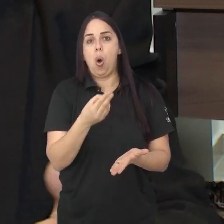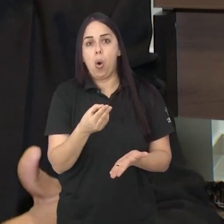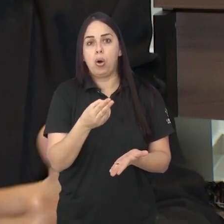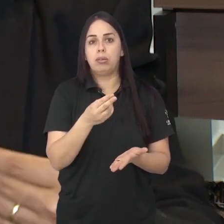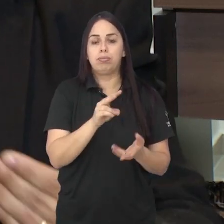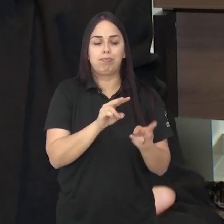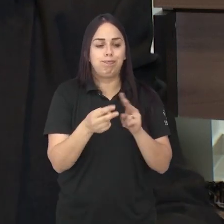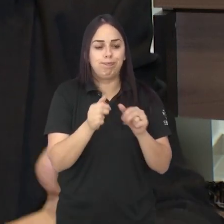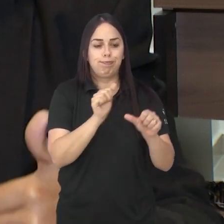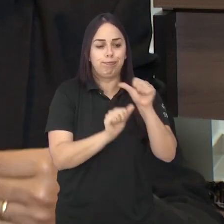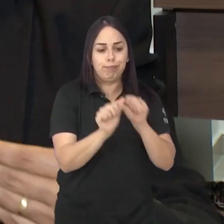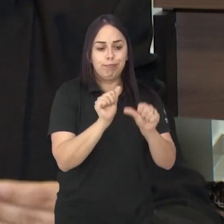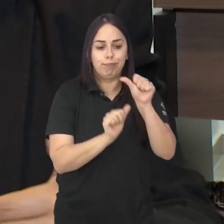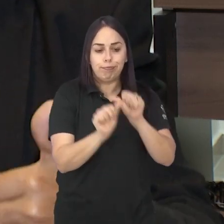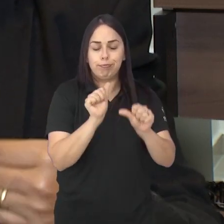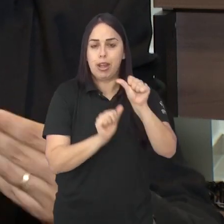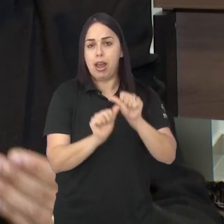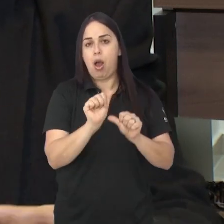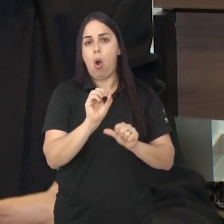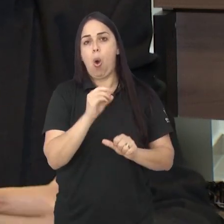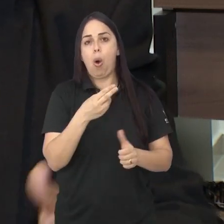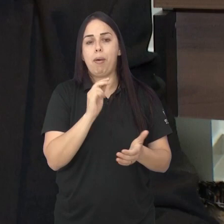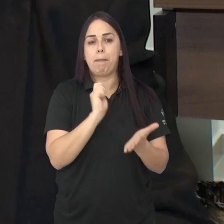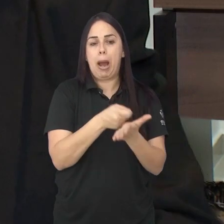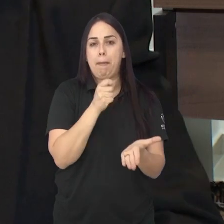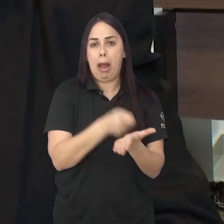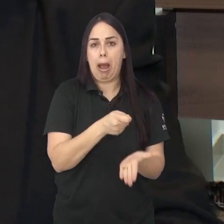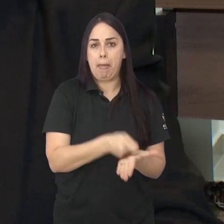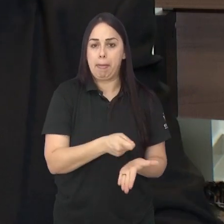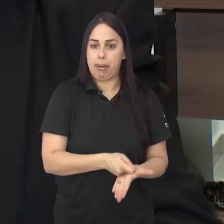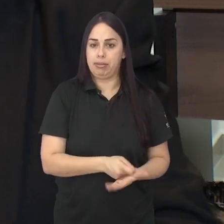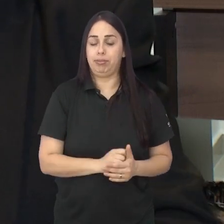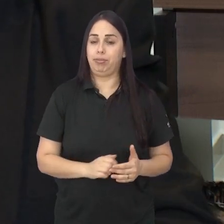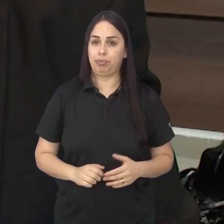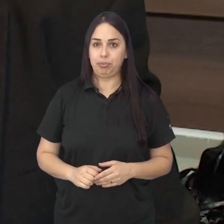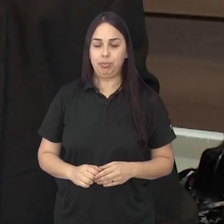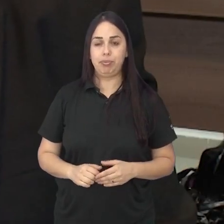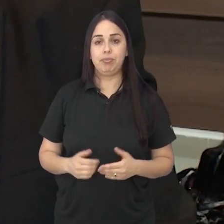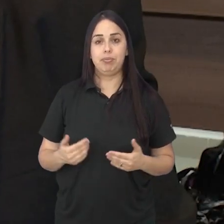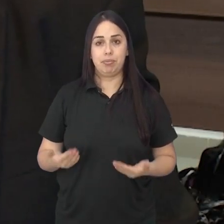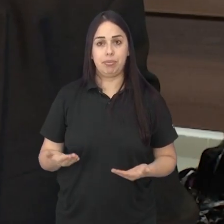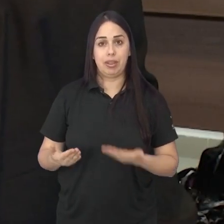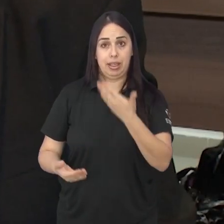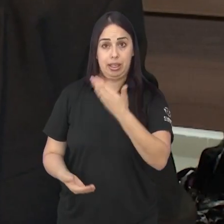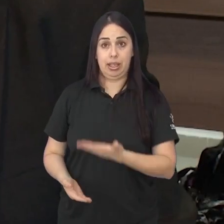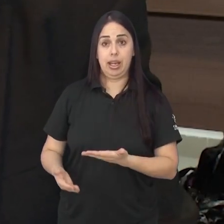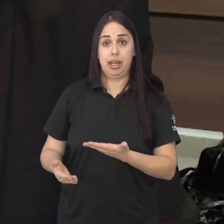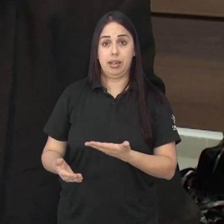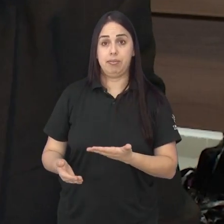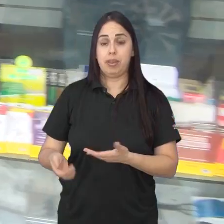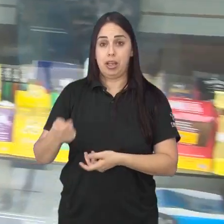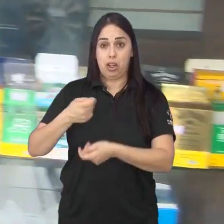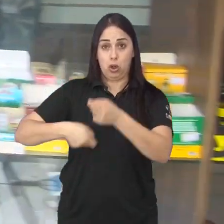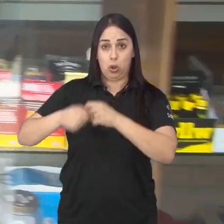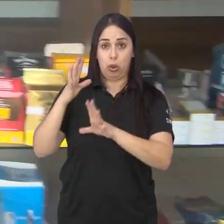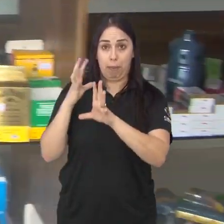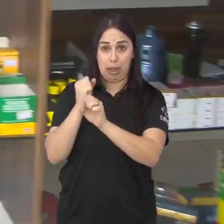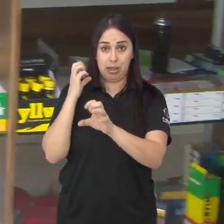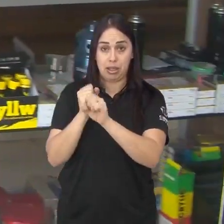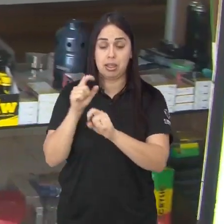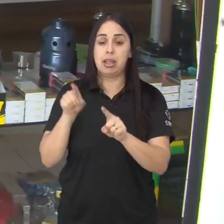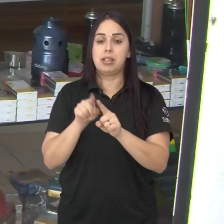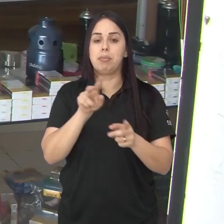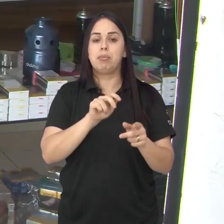teria que ficar alterando todas as vezes ou fazer várias vezes o pagamento para uma mesma pessoa. Ainda segundo o financista, essas